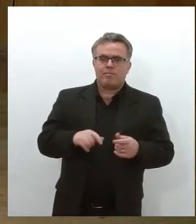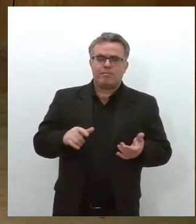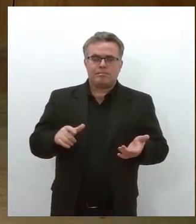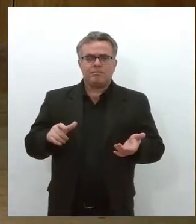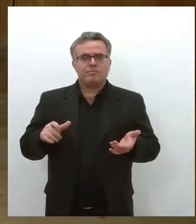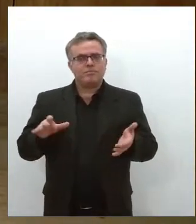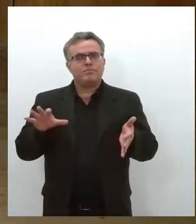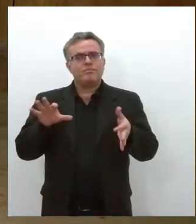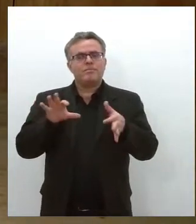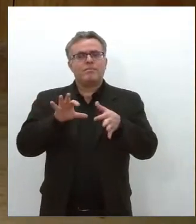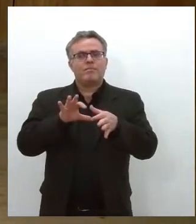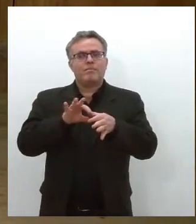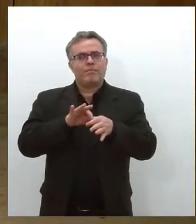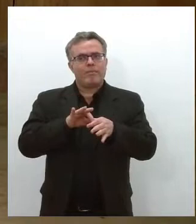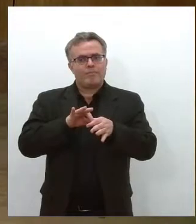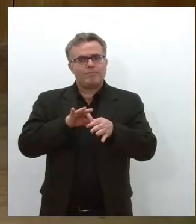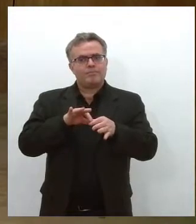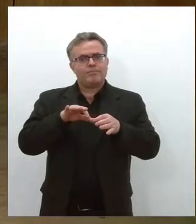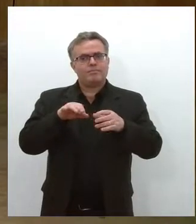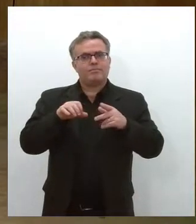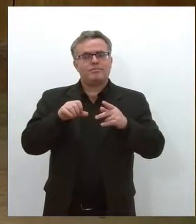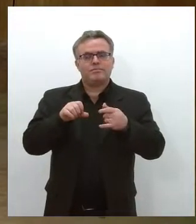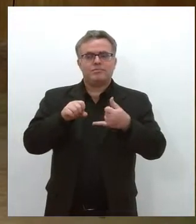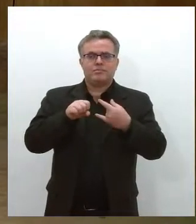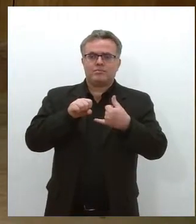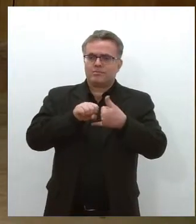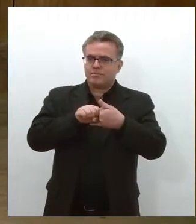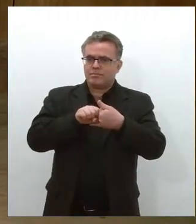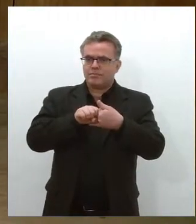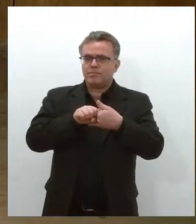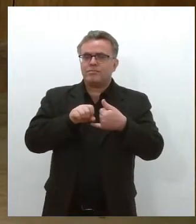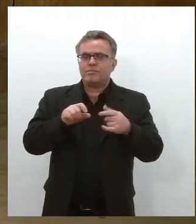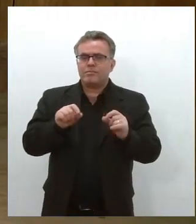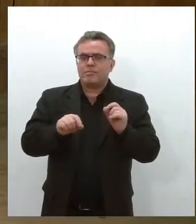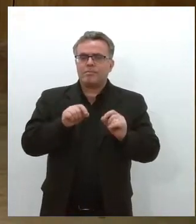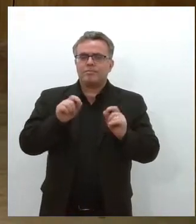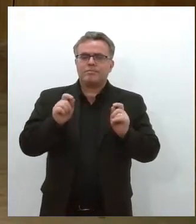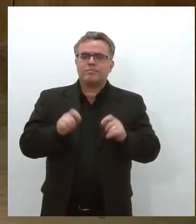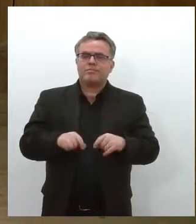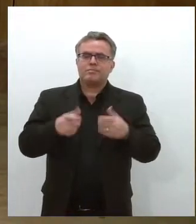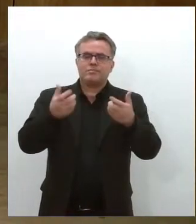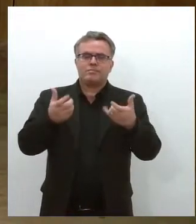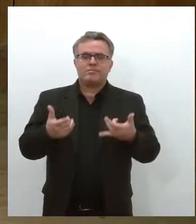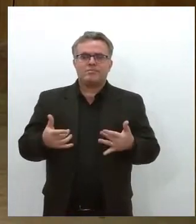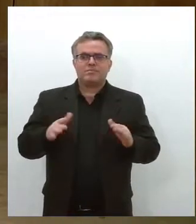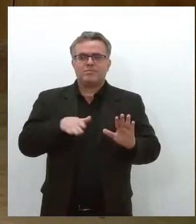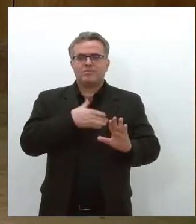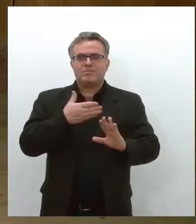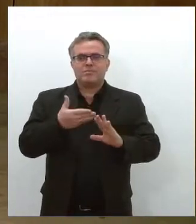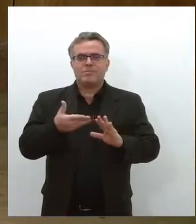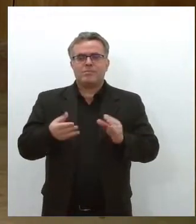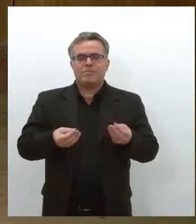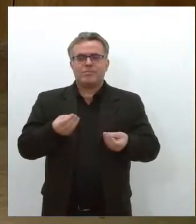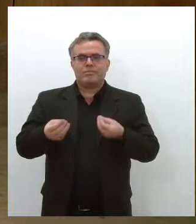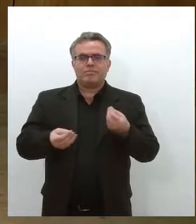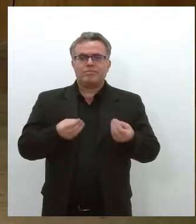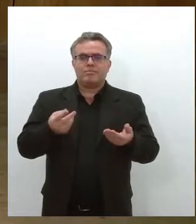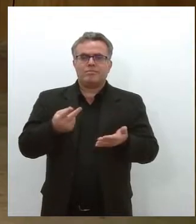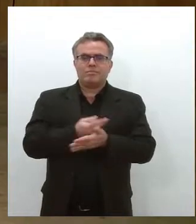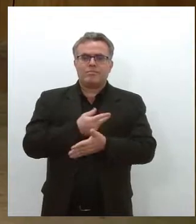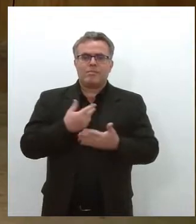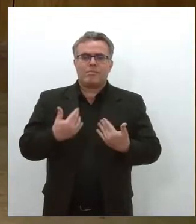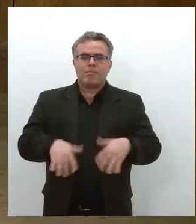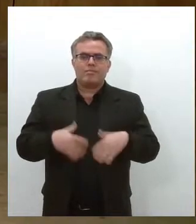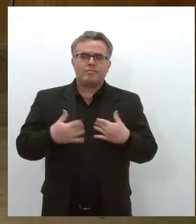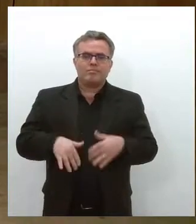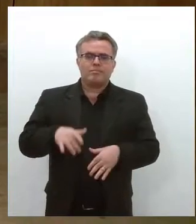Kátia, a gente essa semana está propondo trazer aí esse panorama, esse cenário, né? A gente já tem, né, os resultados com